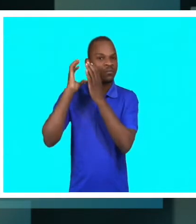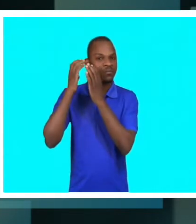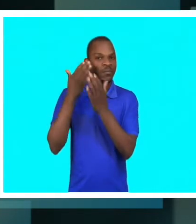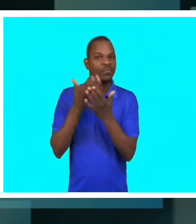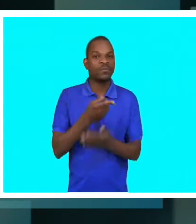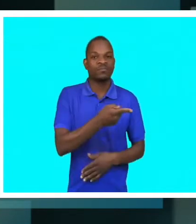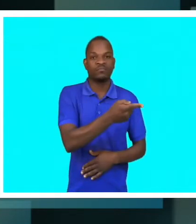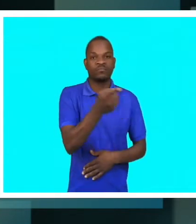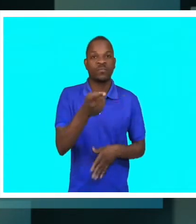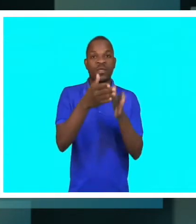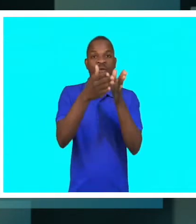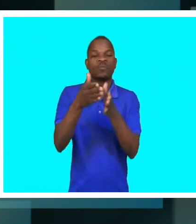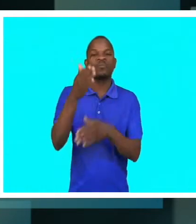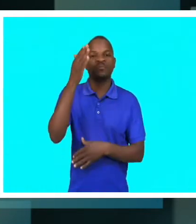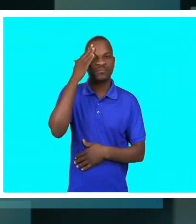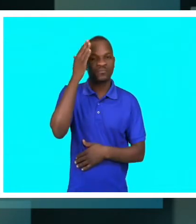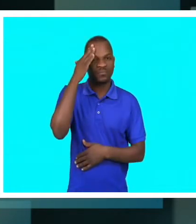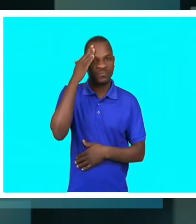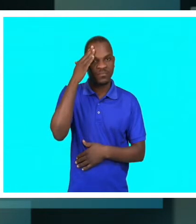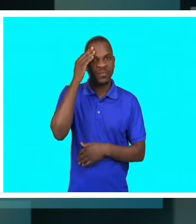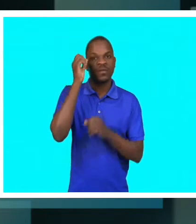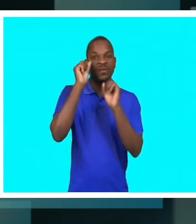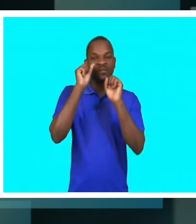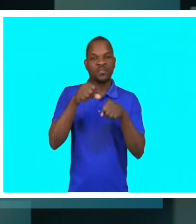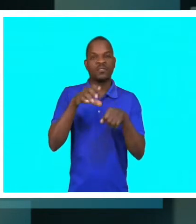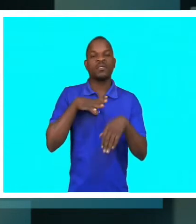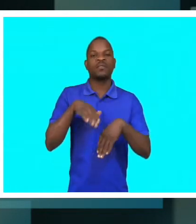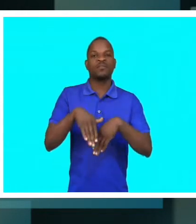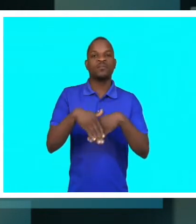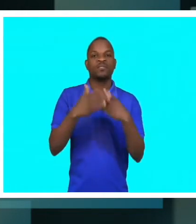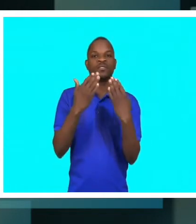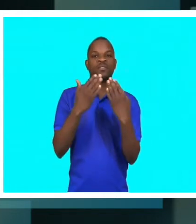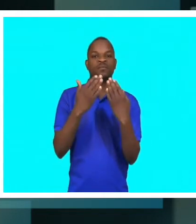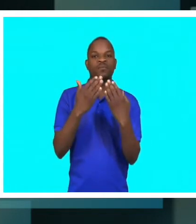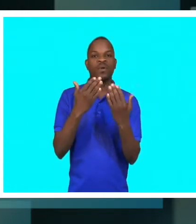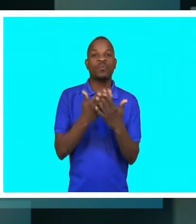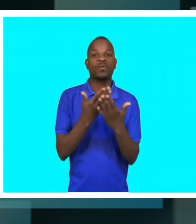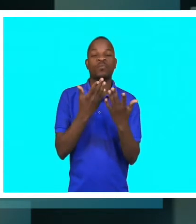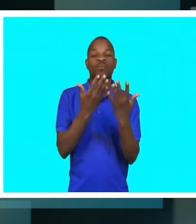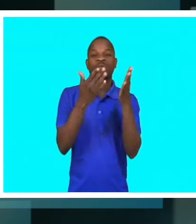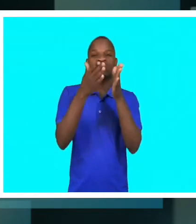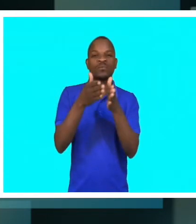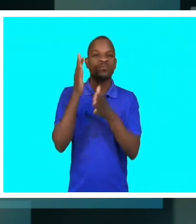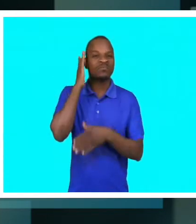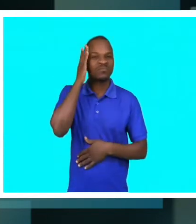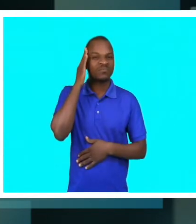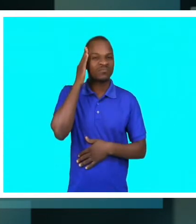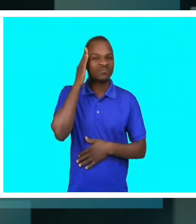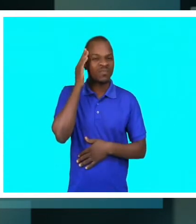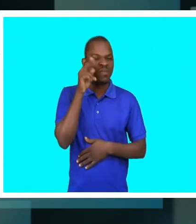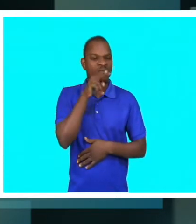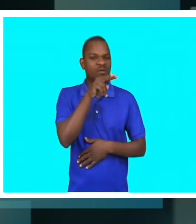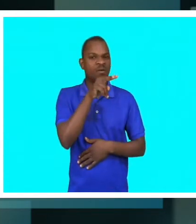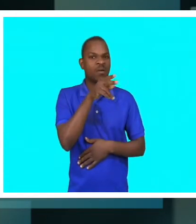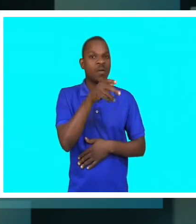que a sociedade também tenha conhecimento que existe este dia. O